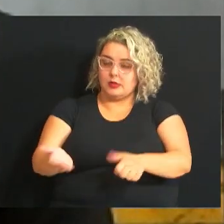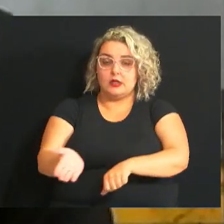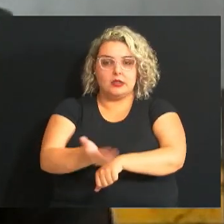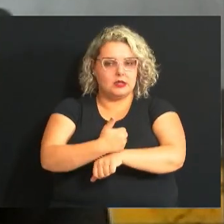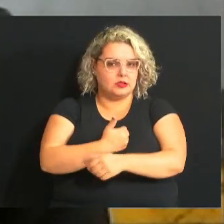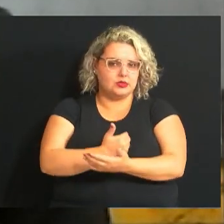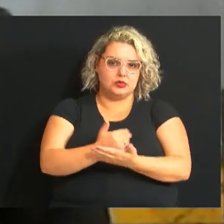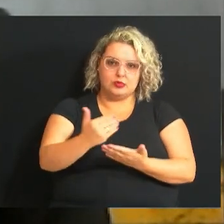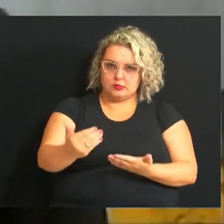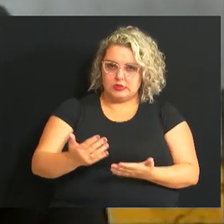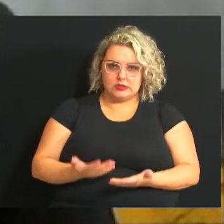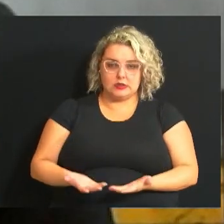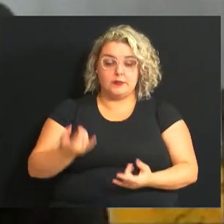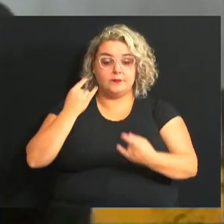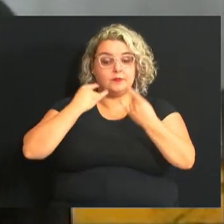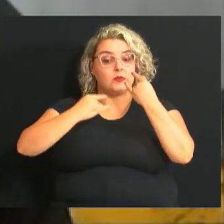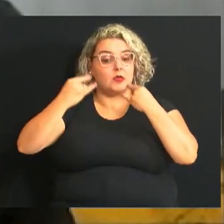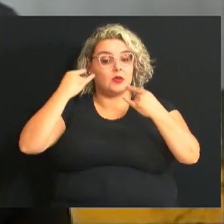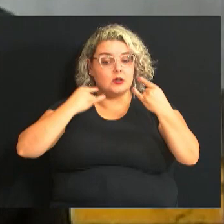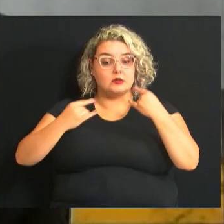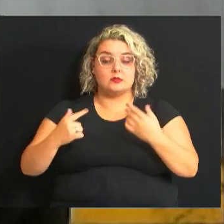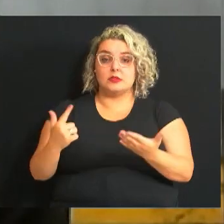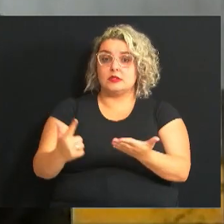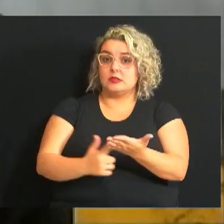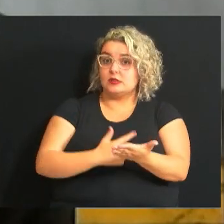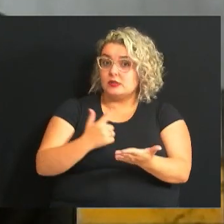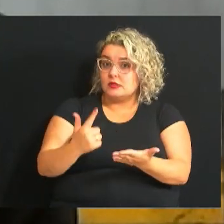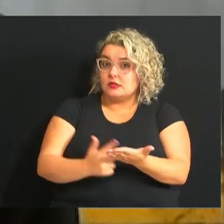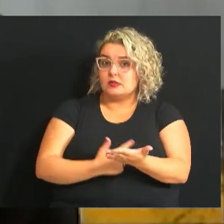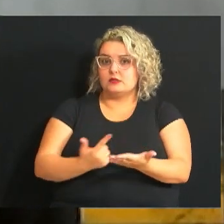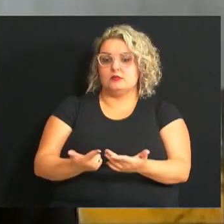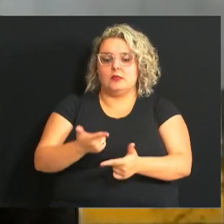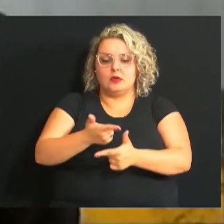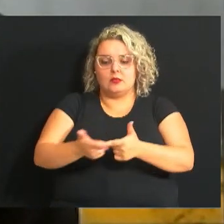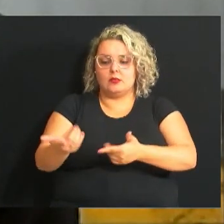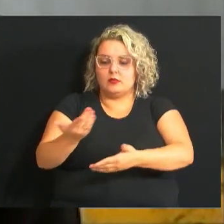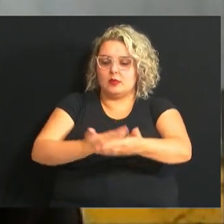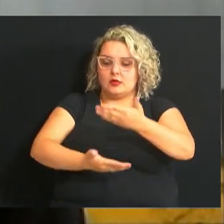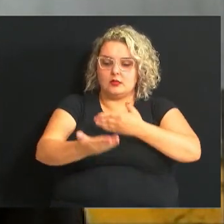a inspiração desse livro foi compartilhar